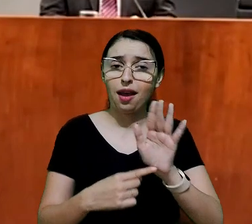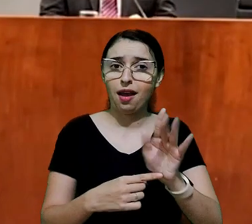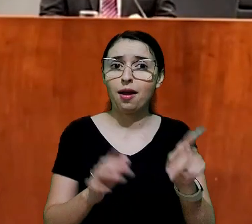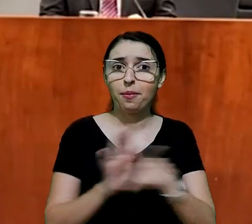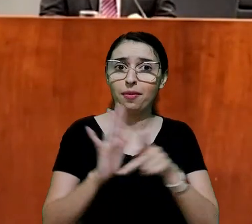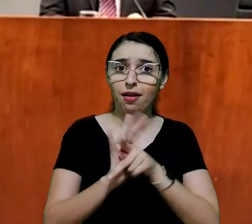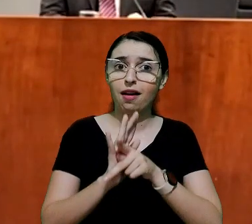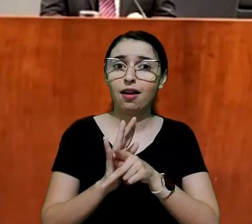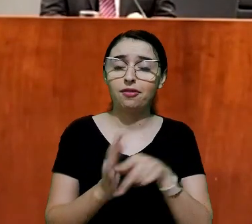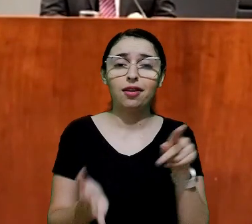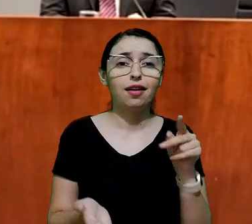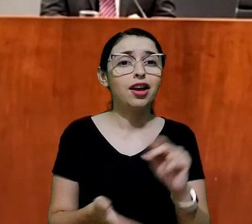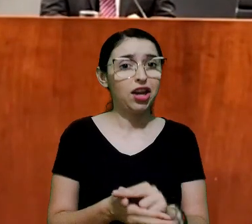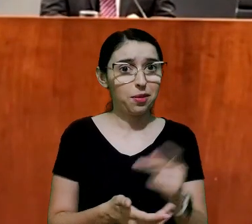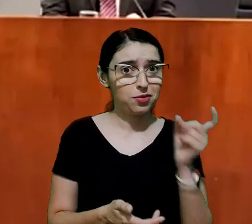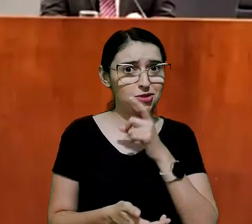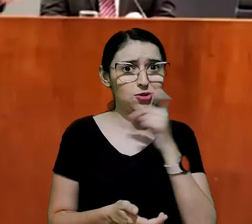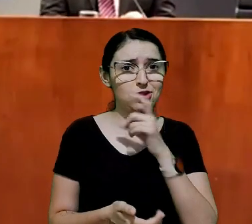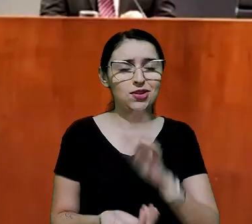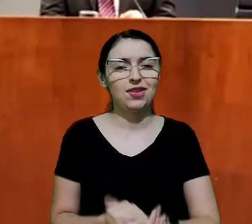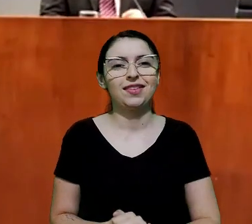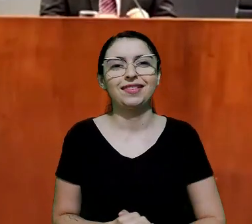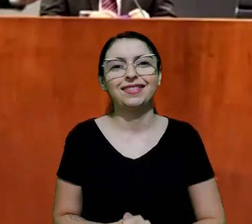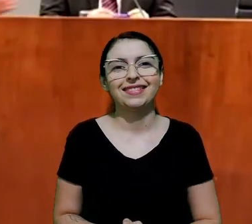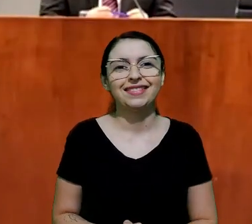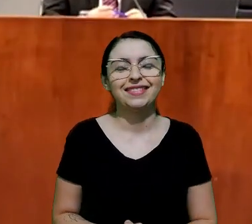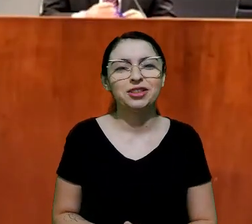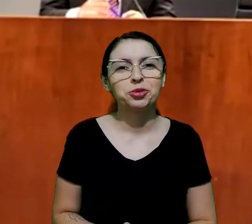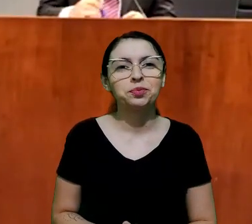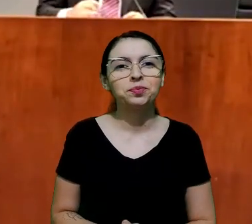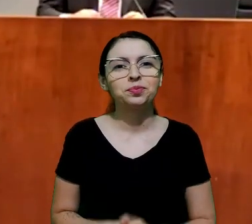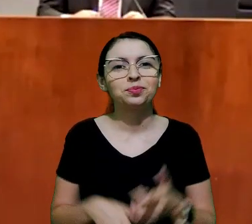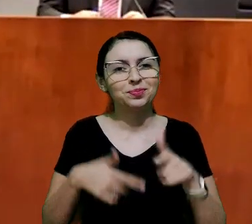Uma inconfidência, não só os alunos.